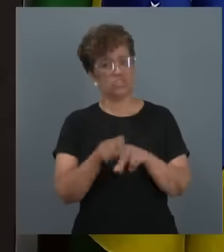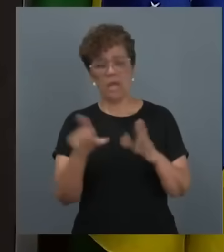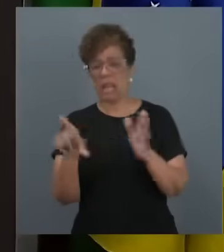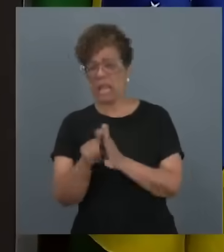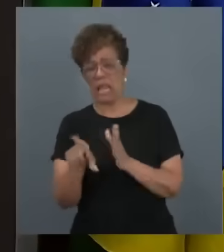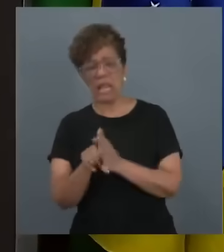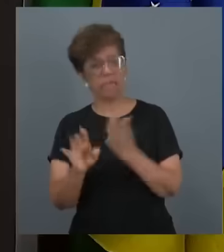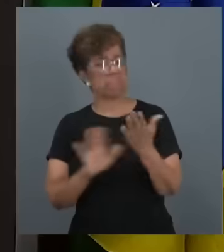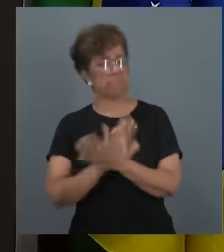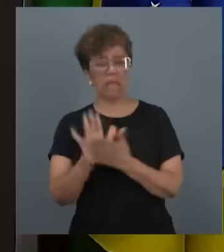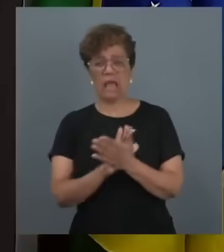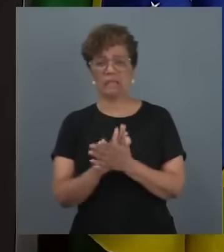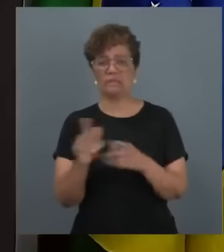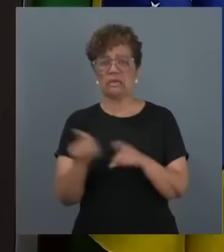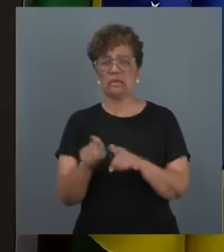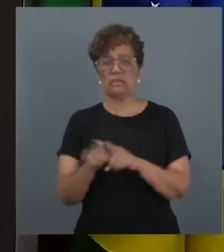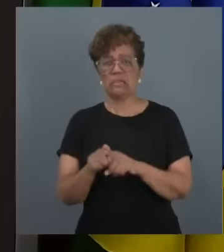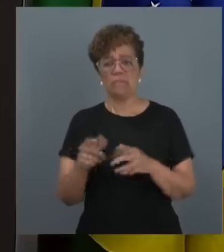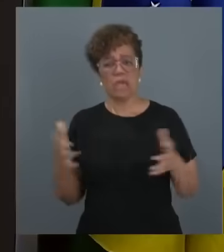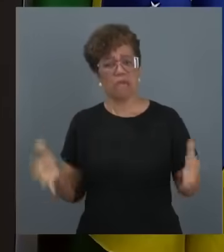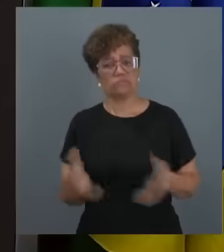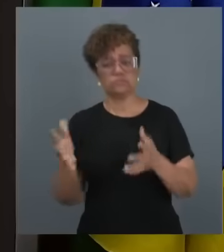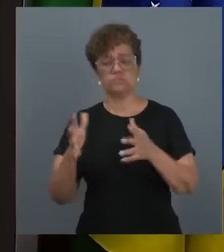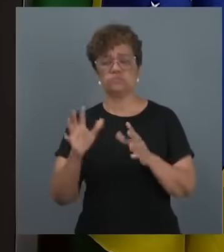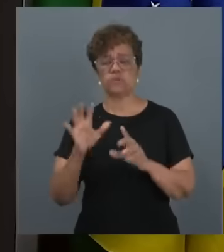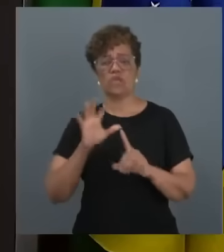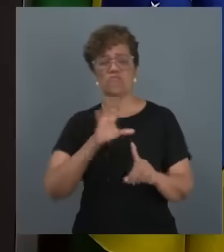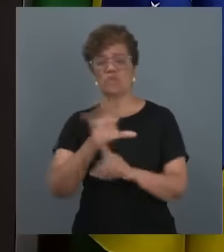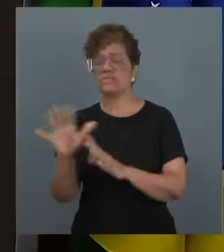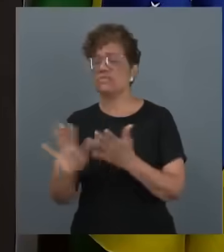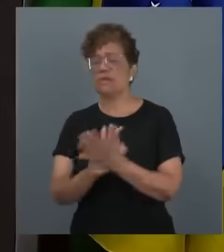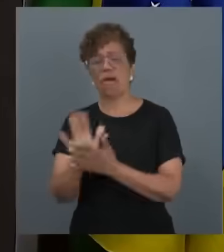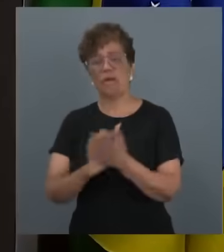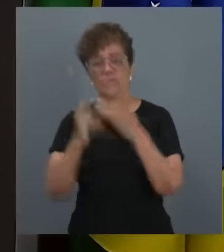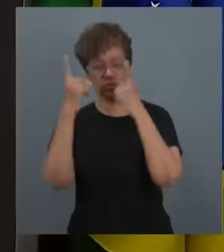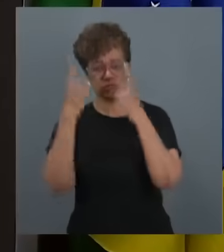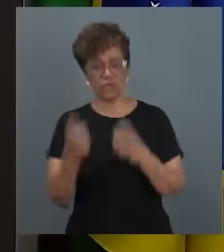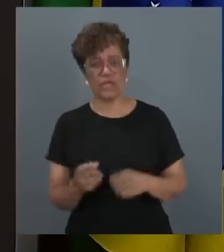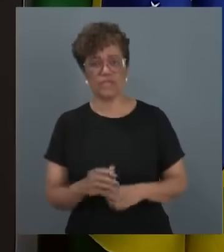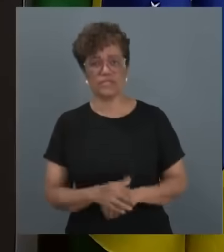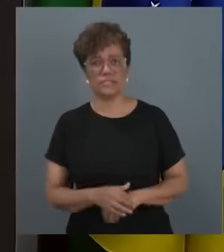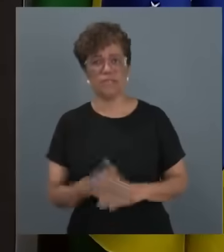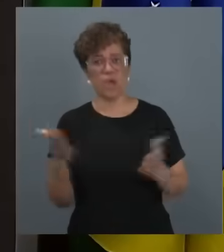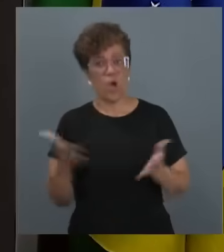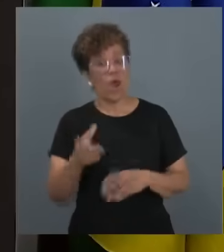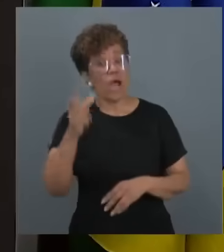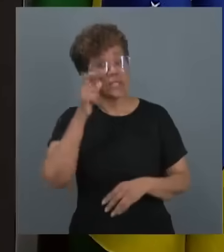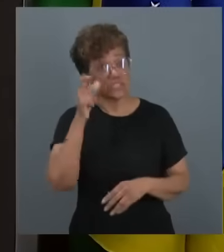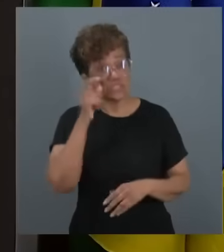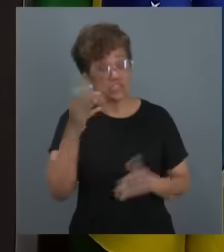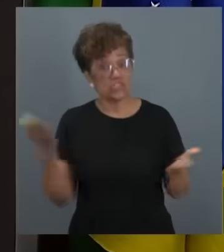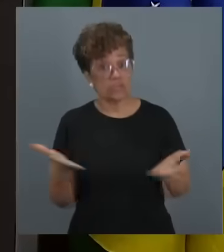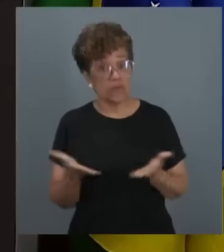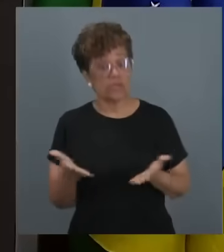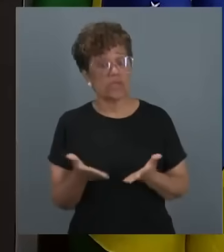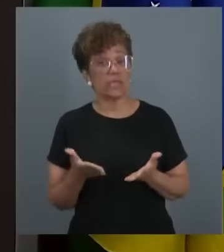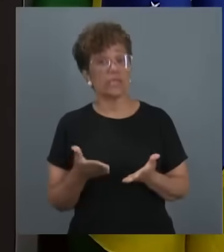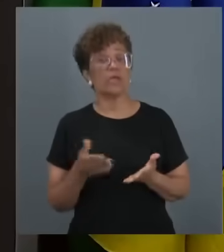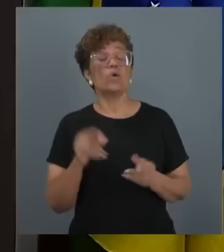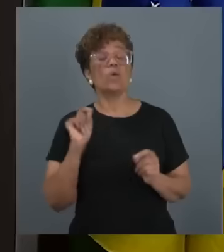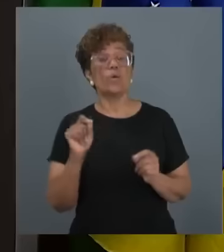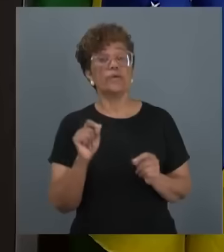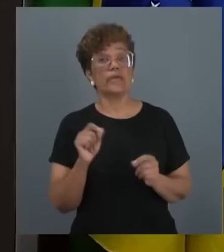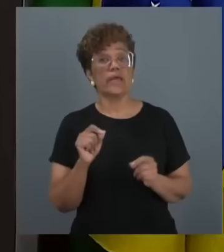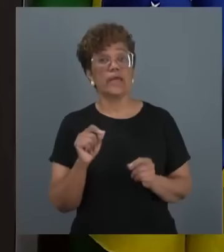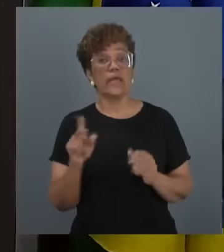e muito menos endossa qualquer forma de violência. O que estamos assistindo aqui é mais uma distorção de